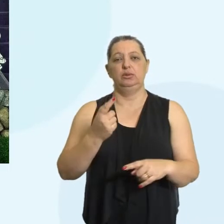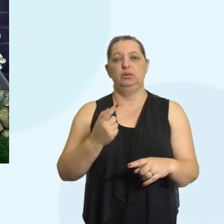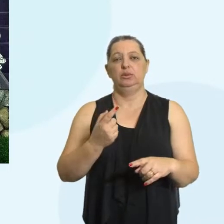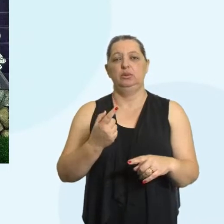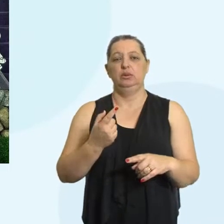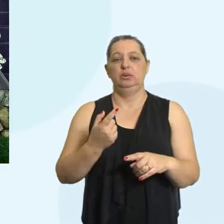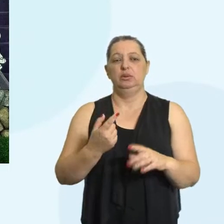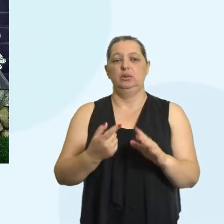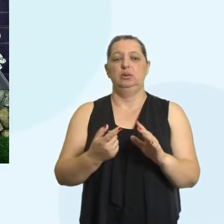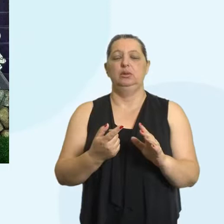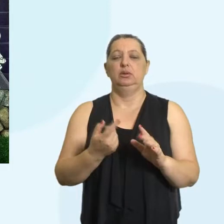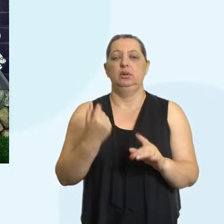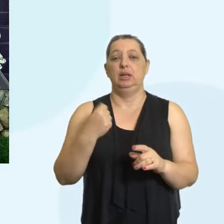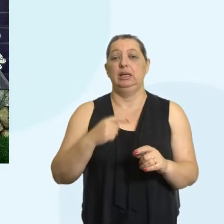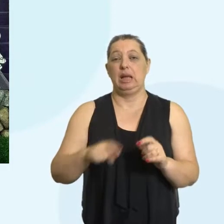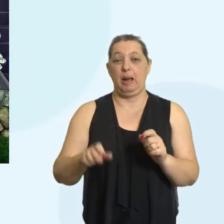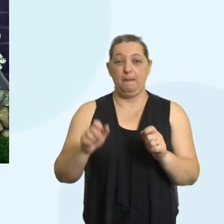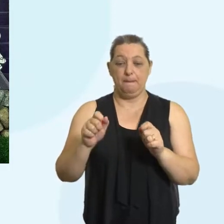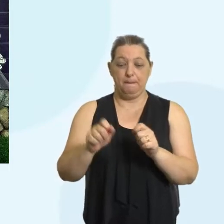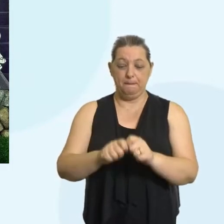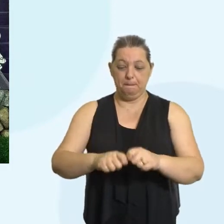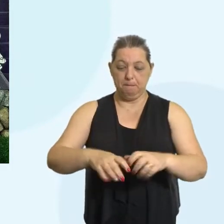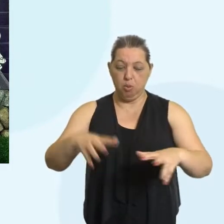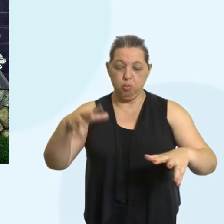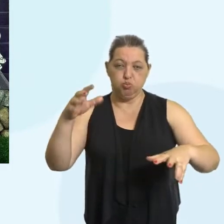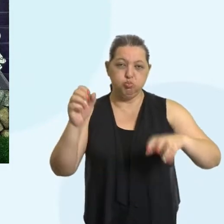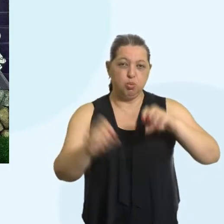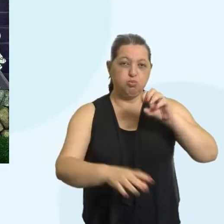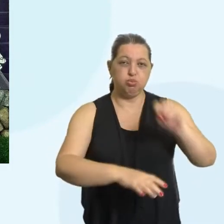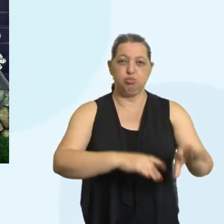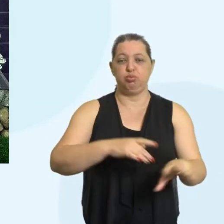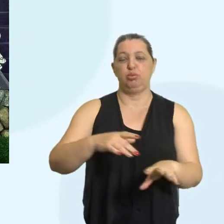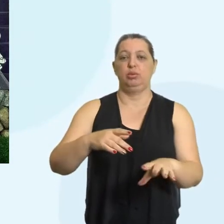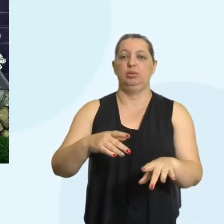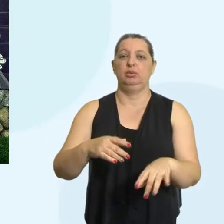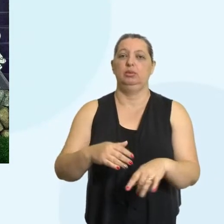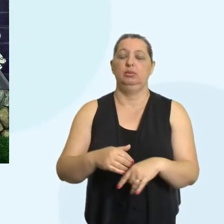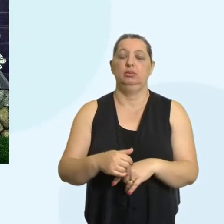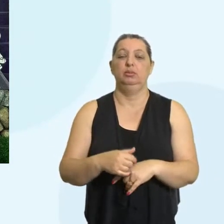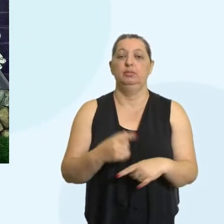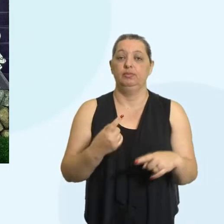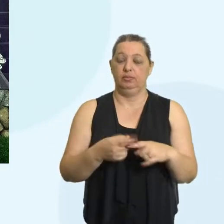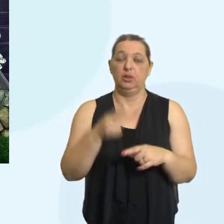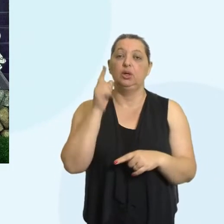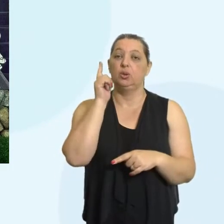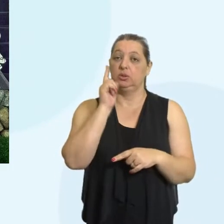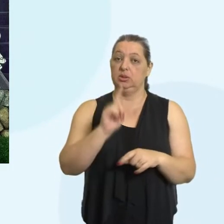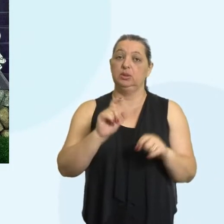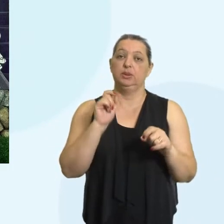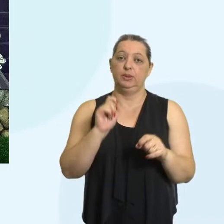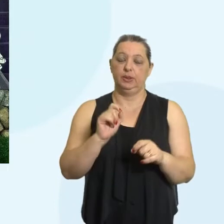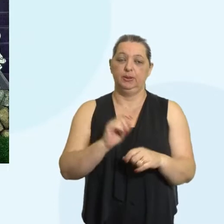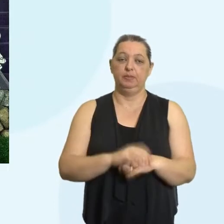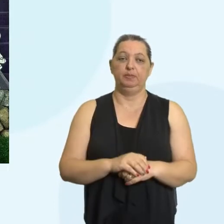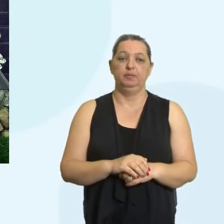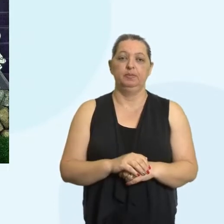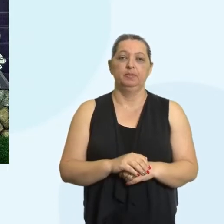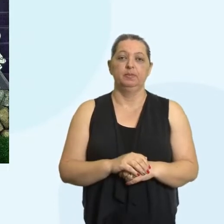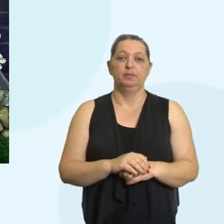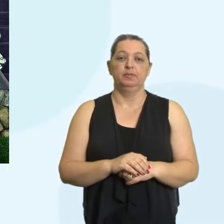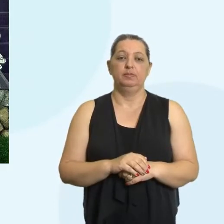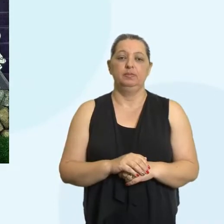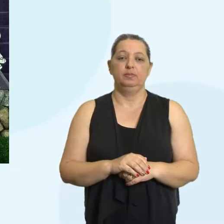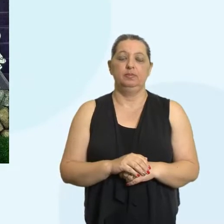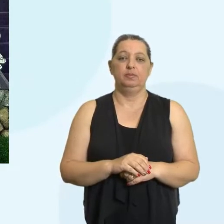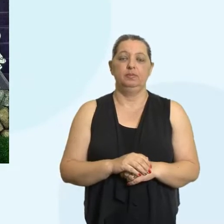eram mais bombas do que habitantes na cidade então eles conseguiram aí eles